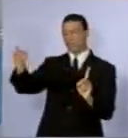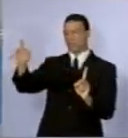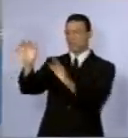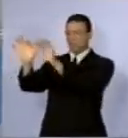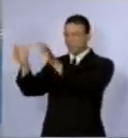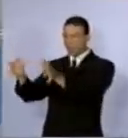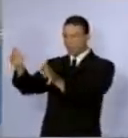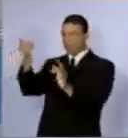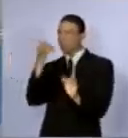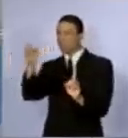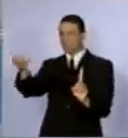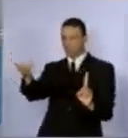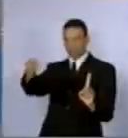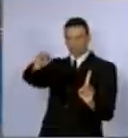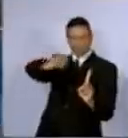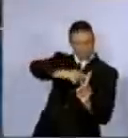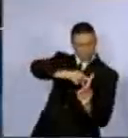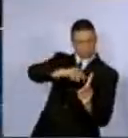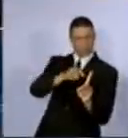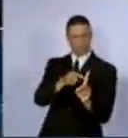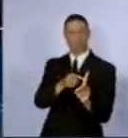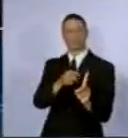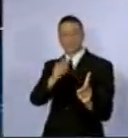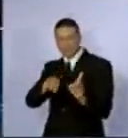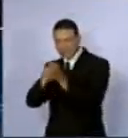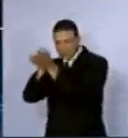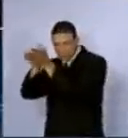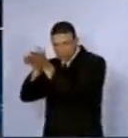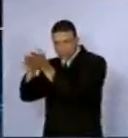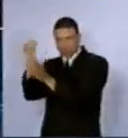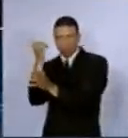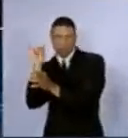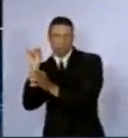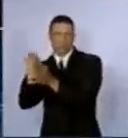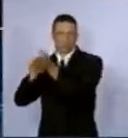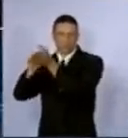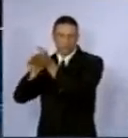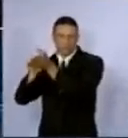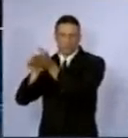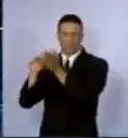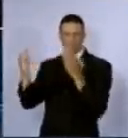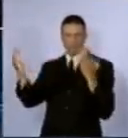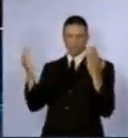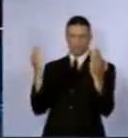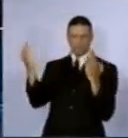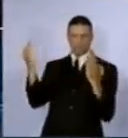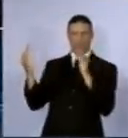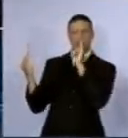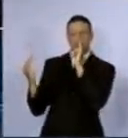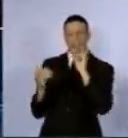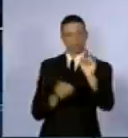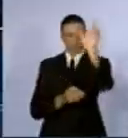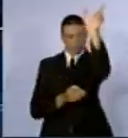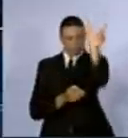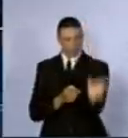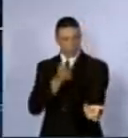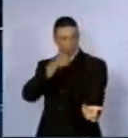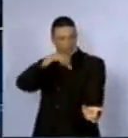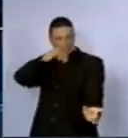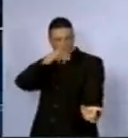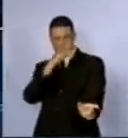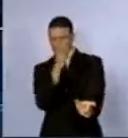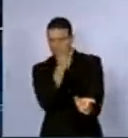Esses campos foram medidos. Bom, a referência foi aquelas mães que estavam utilizando equipamentos